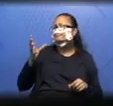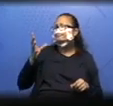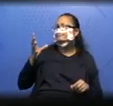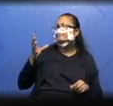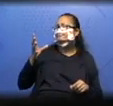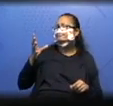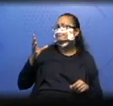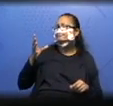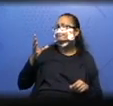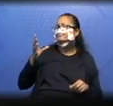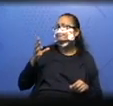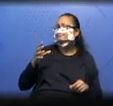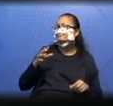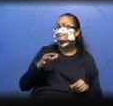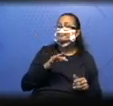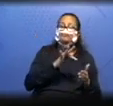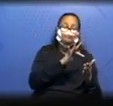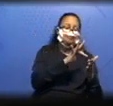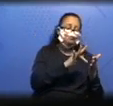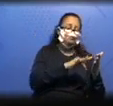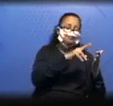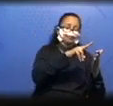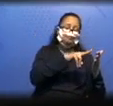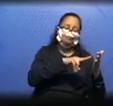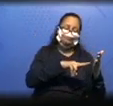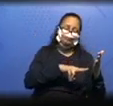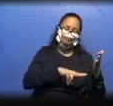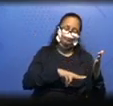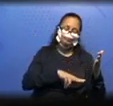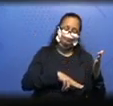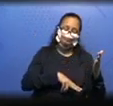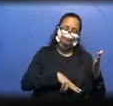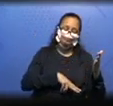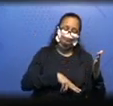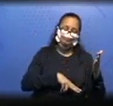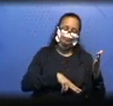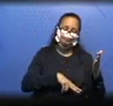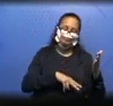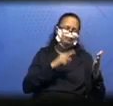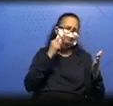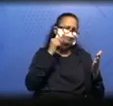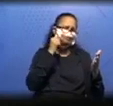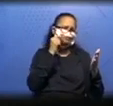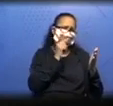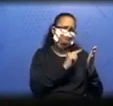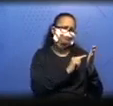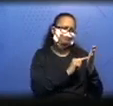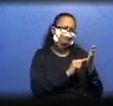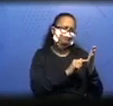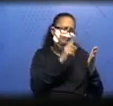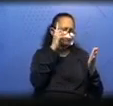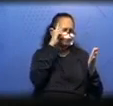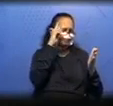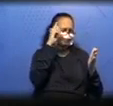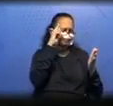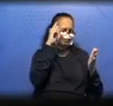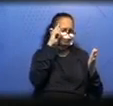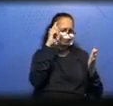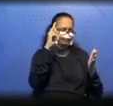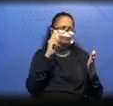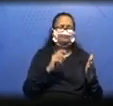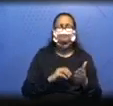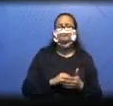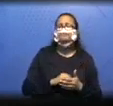1492? O que aconteceu? Volta lá no texto, procura, passa o lápis embaixo da